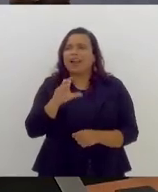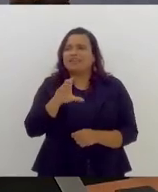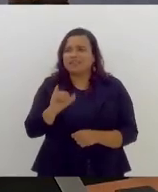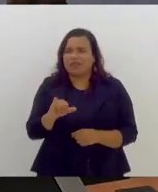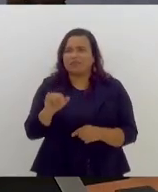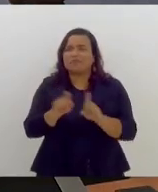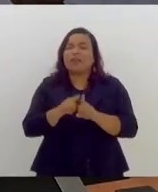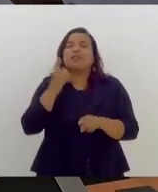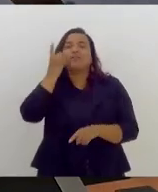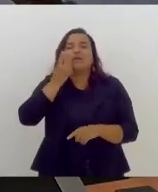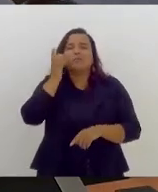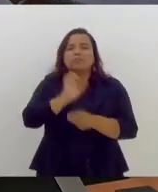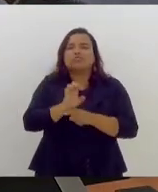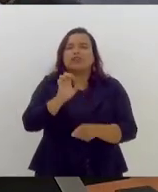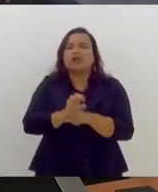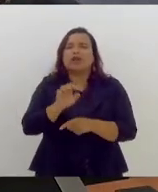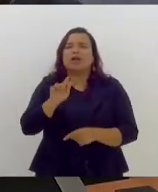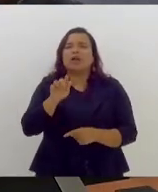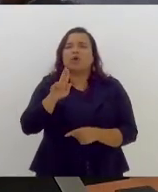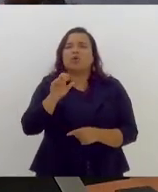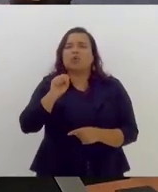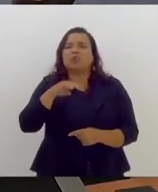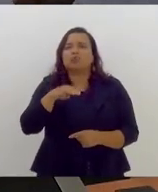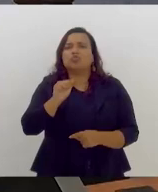Deputado estadual, Gusmão.